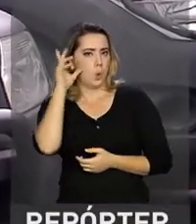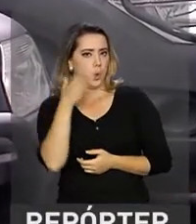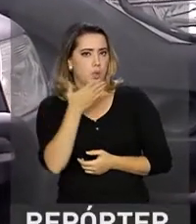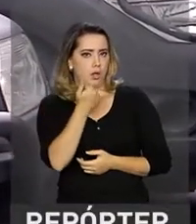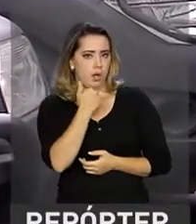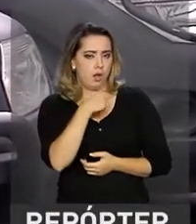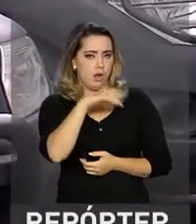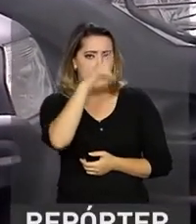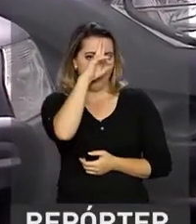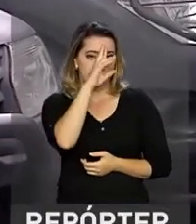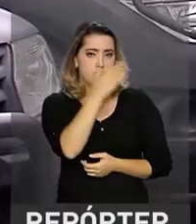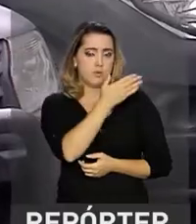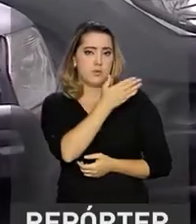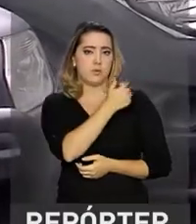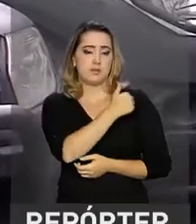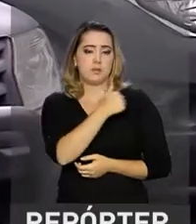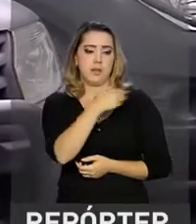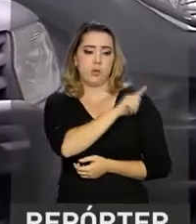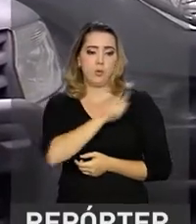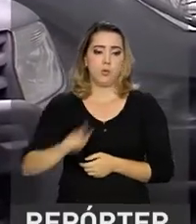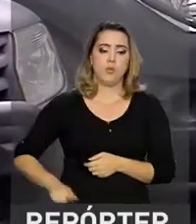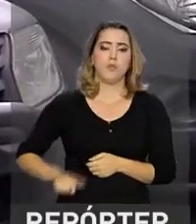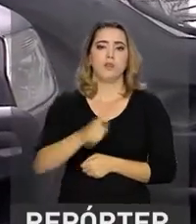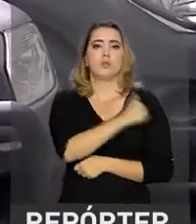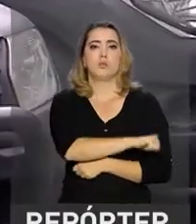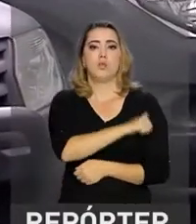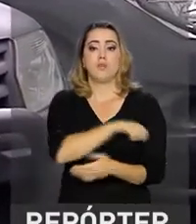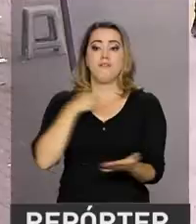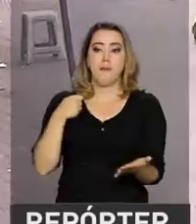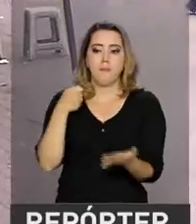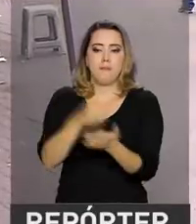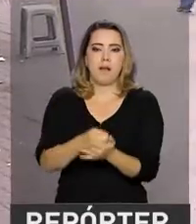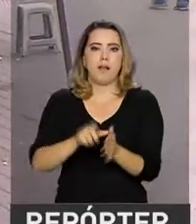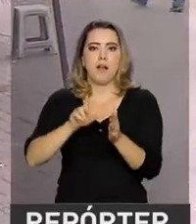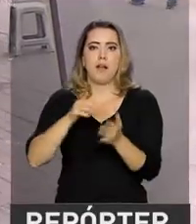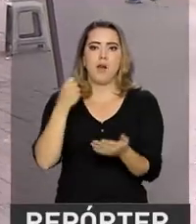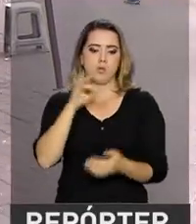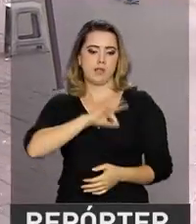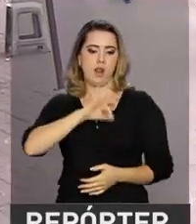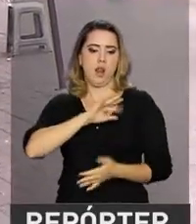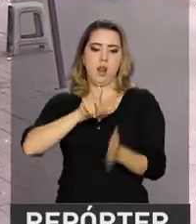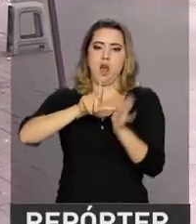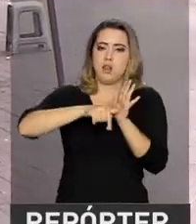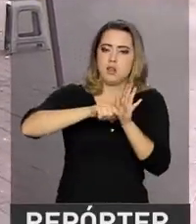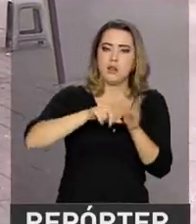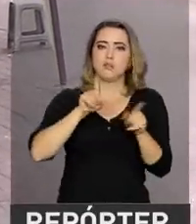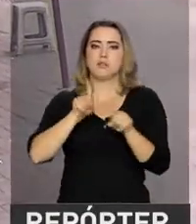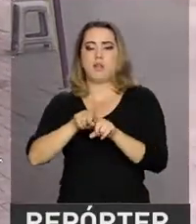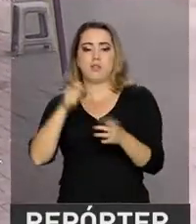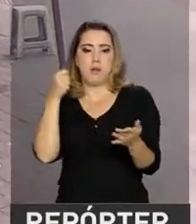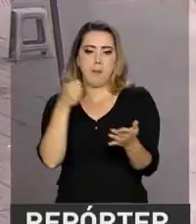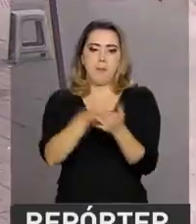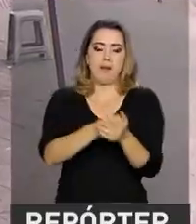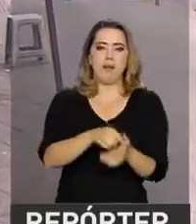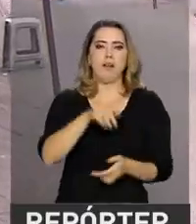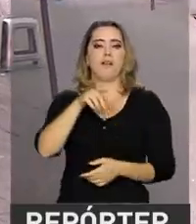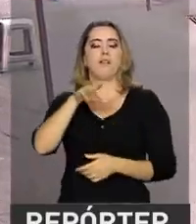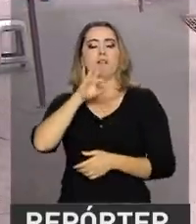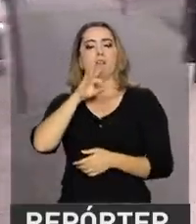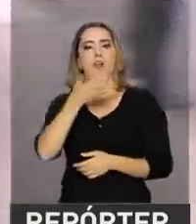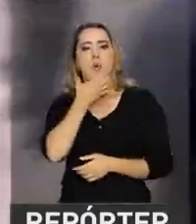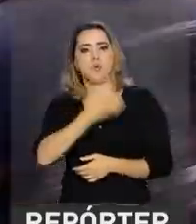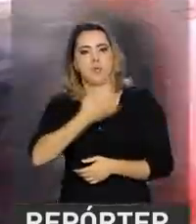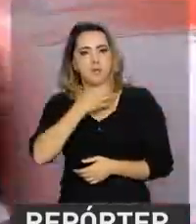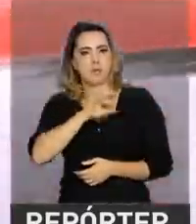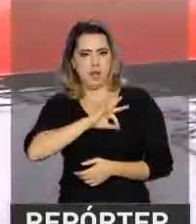que vai levantar um empréstimo de 3 bilhões de reais, que vai pagar os salários atrasados, que vai pagar o 13º, que volta a pagar o RAS, que é exatamente